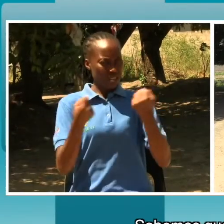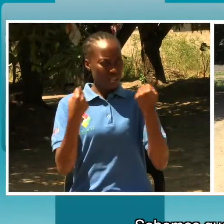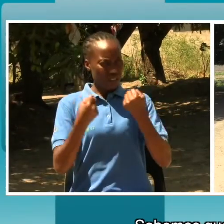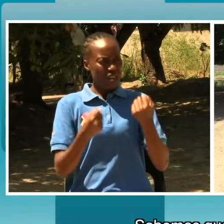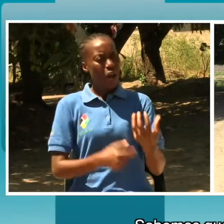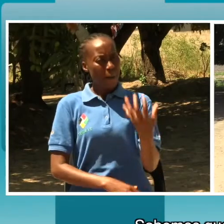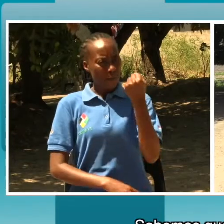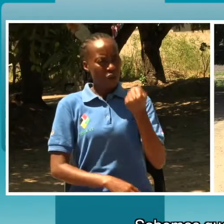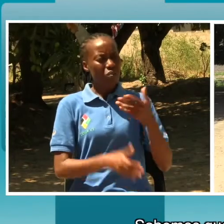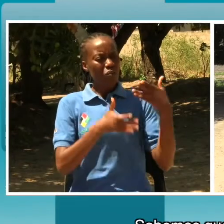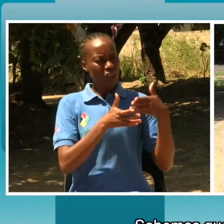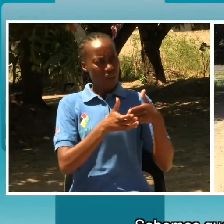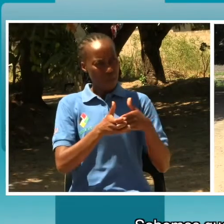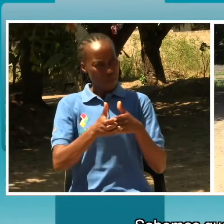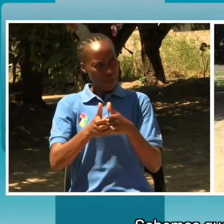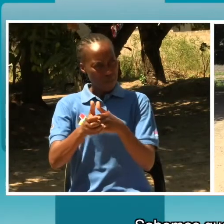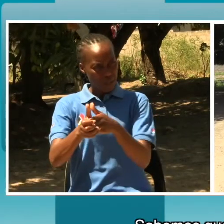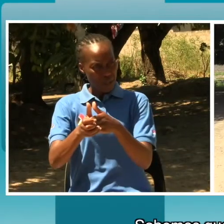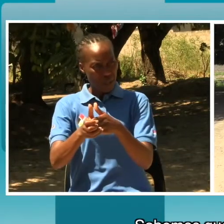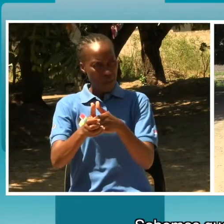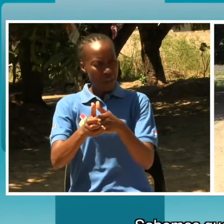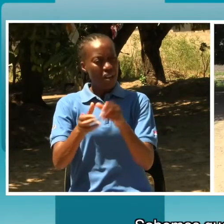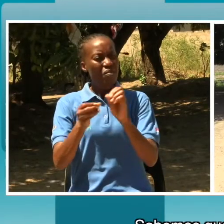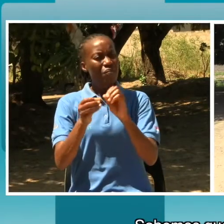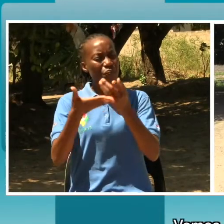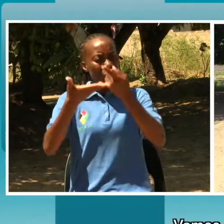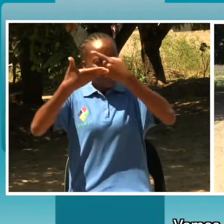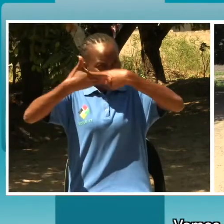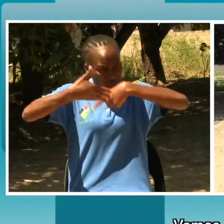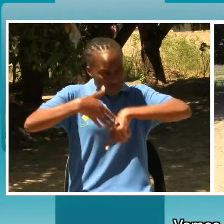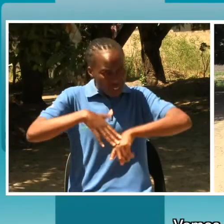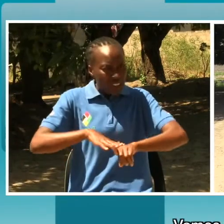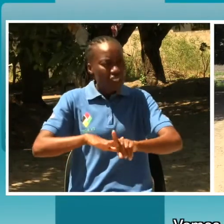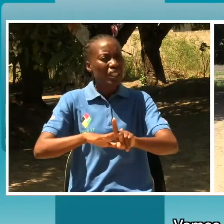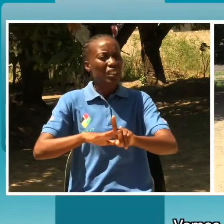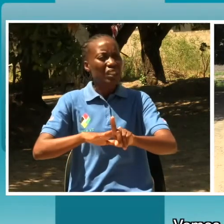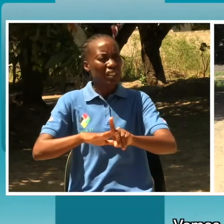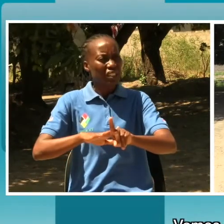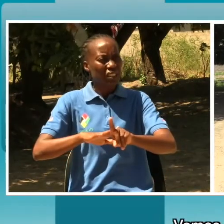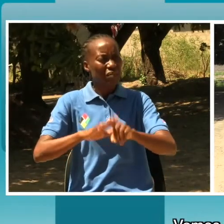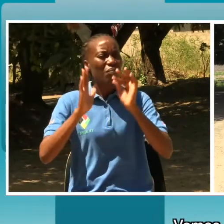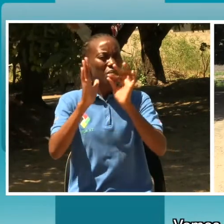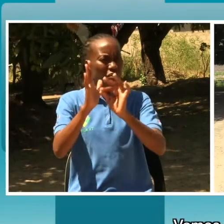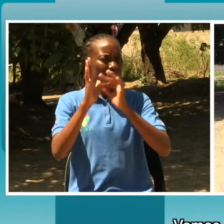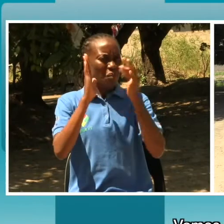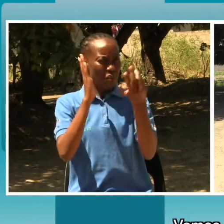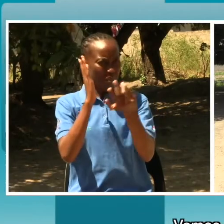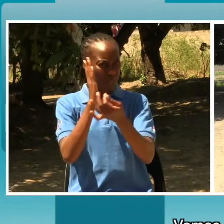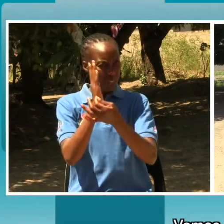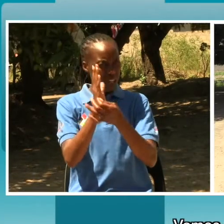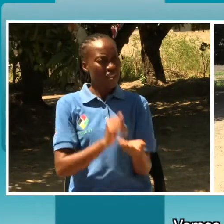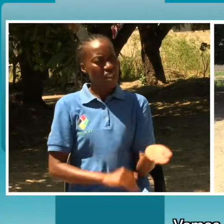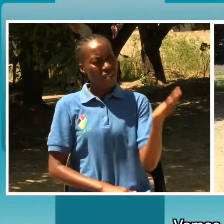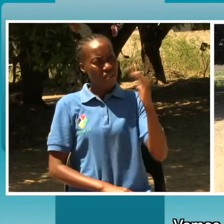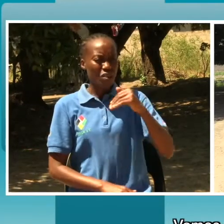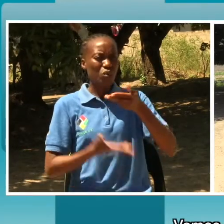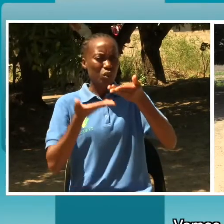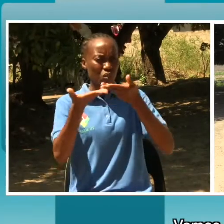na MUDEFA, nessa vertente da saúde, e vamos acompanhar a ida dela